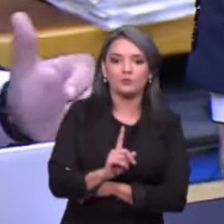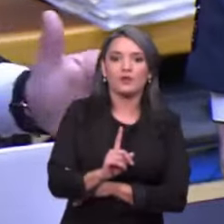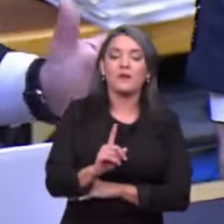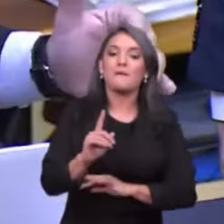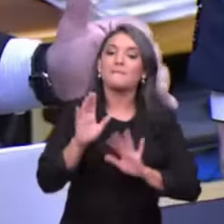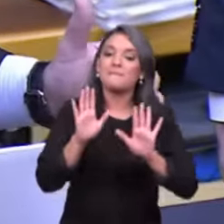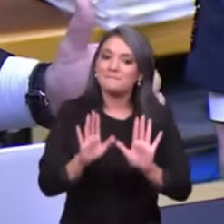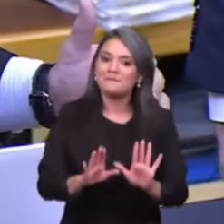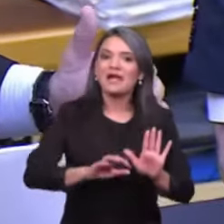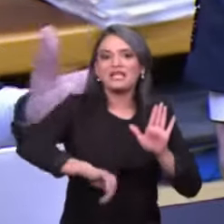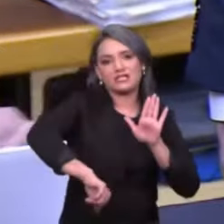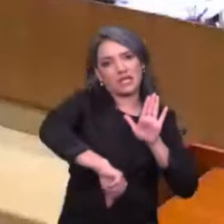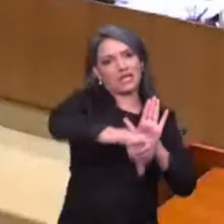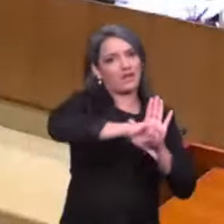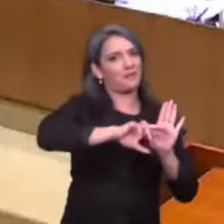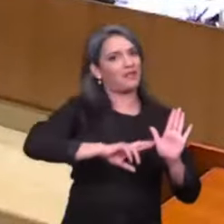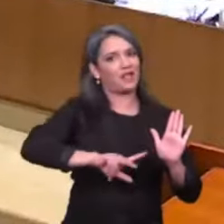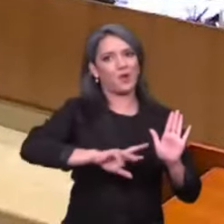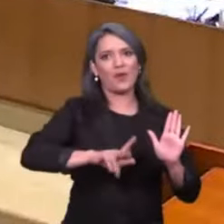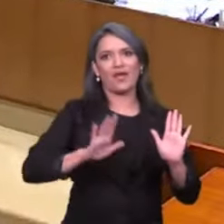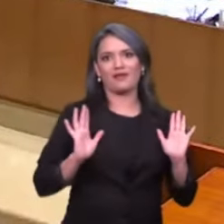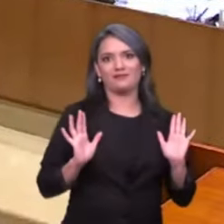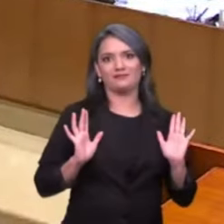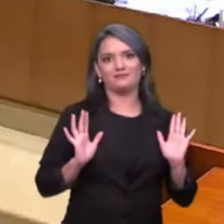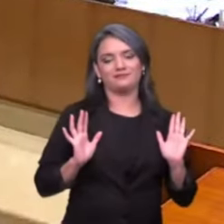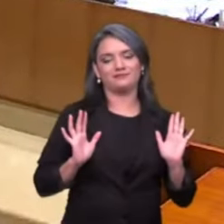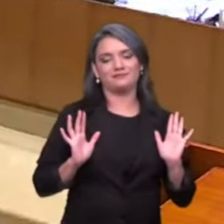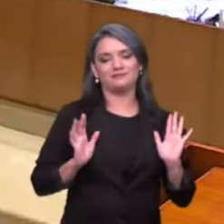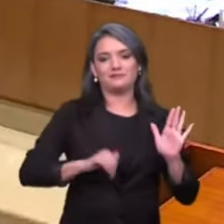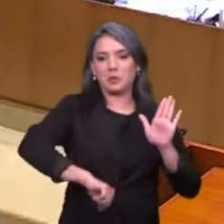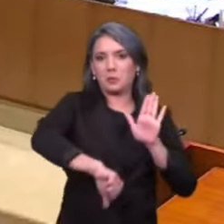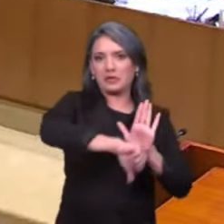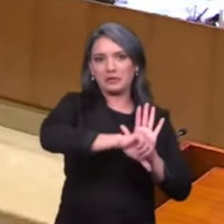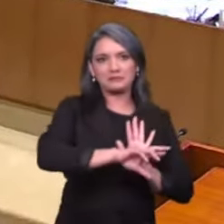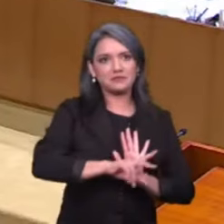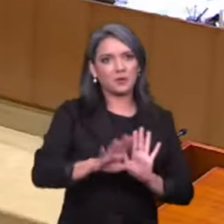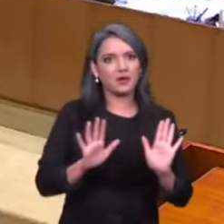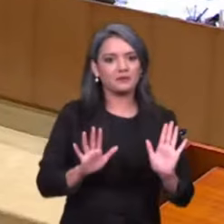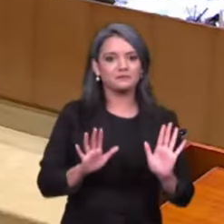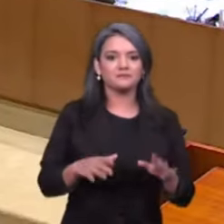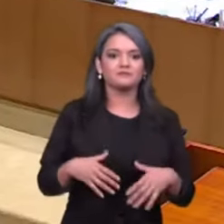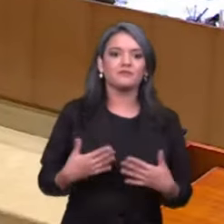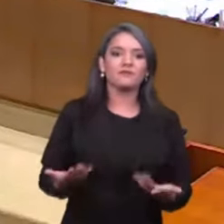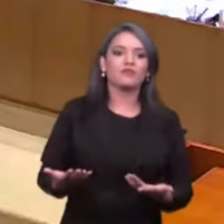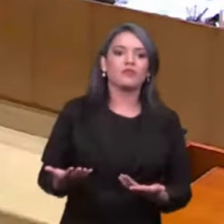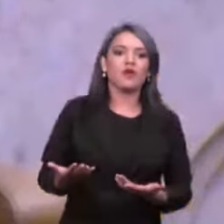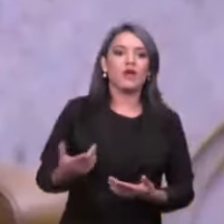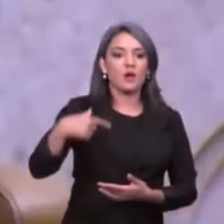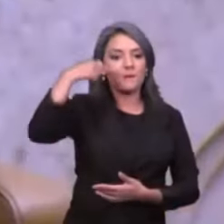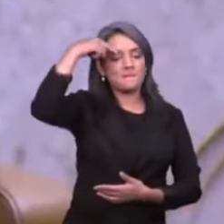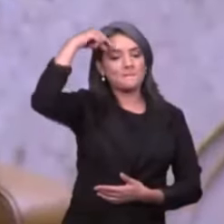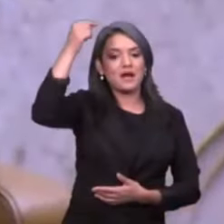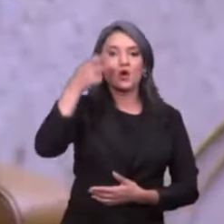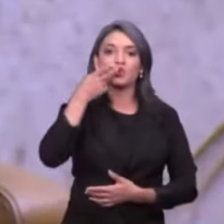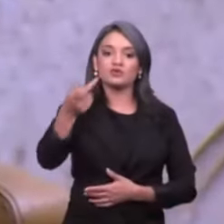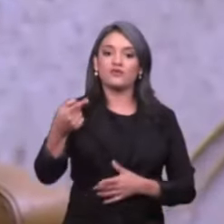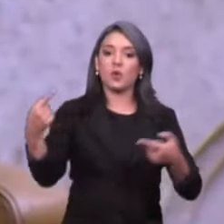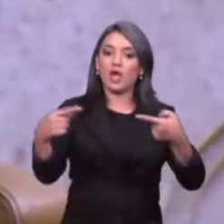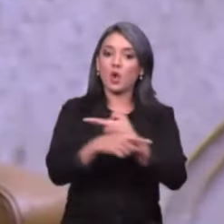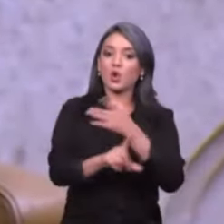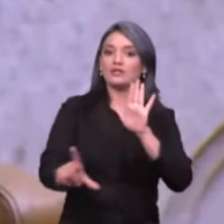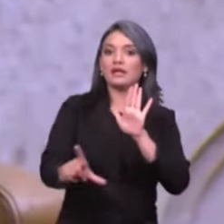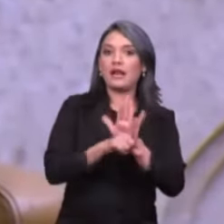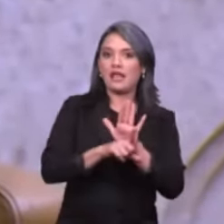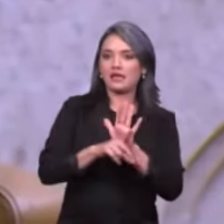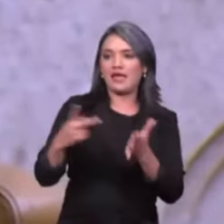Mas estamos descriminalizando. Não é mais crime. Ou seja... É um ilícito, mas não é crime. Não é crime. Não é um ilícito, não é